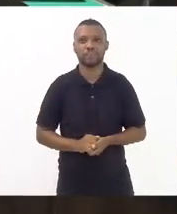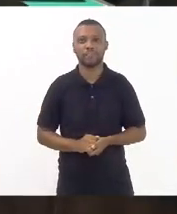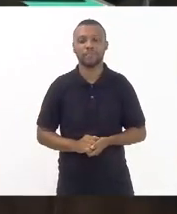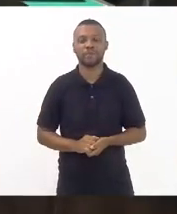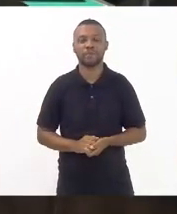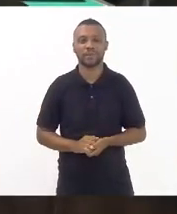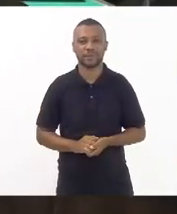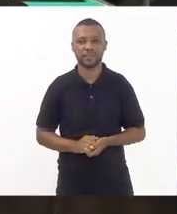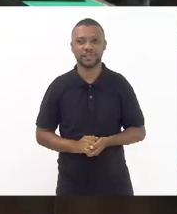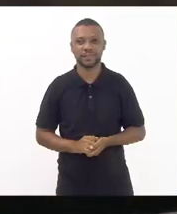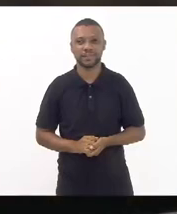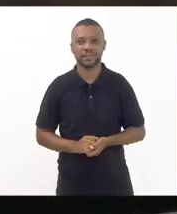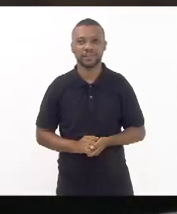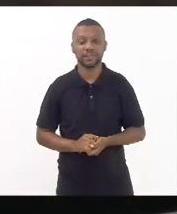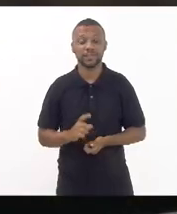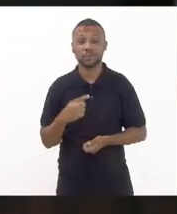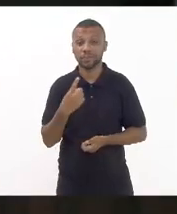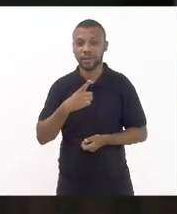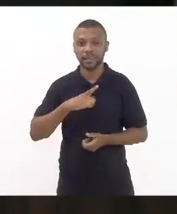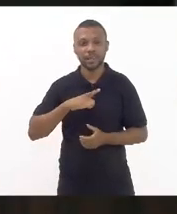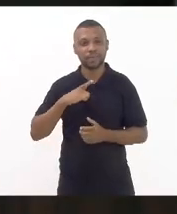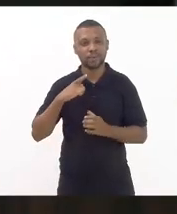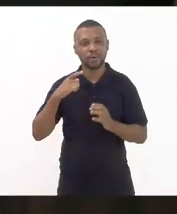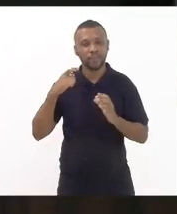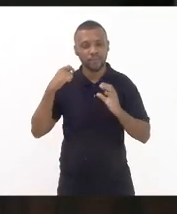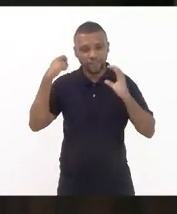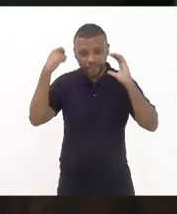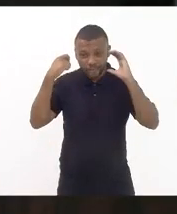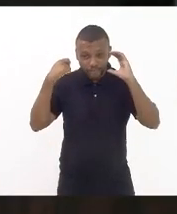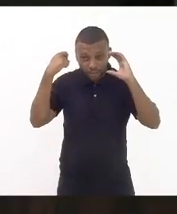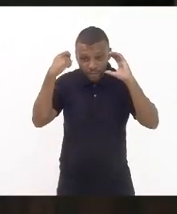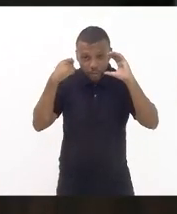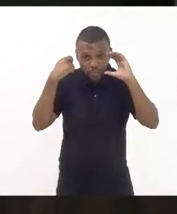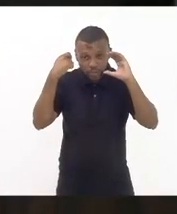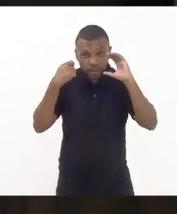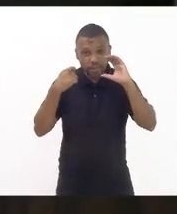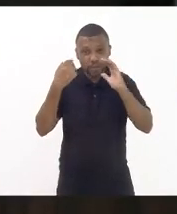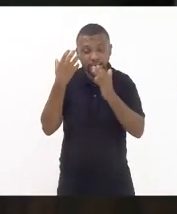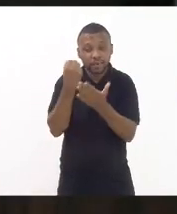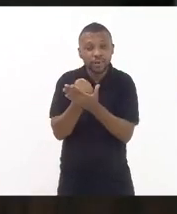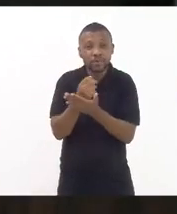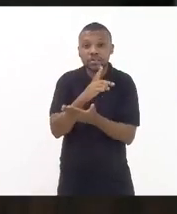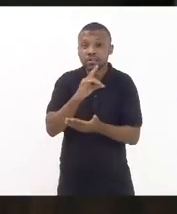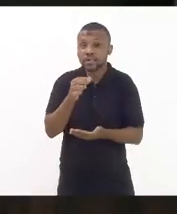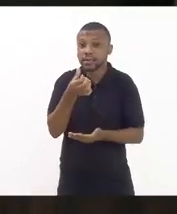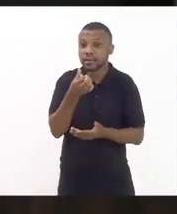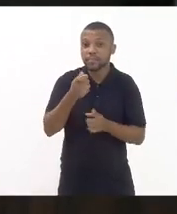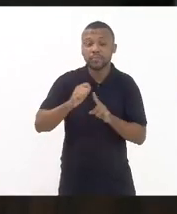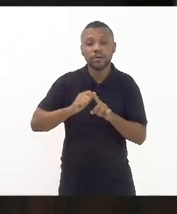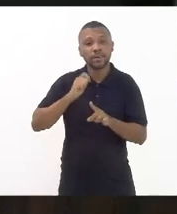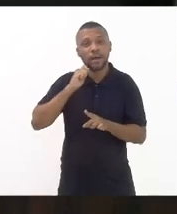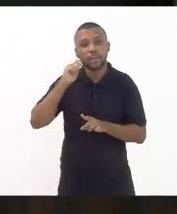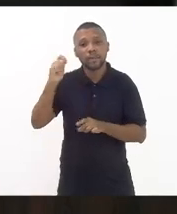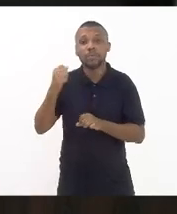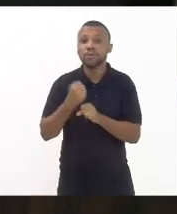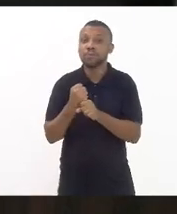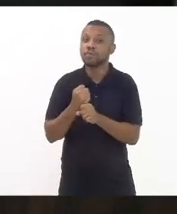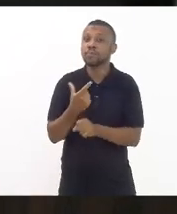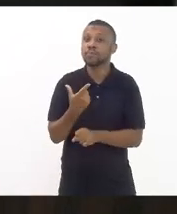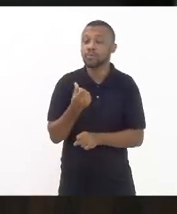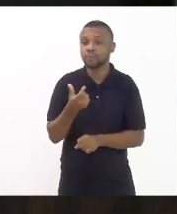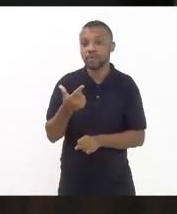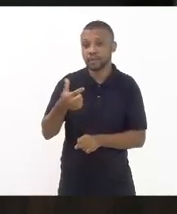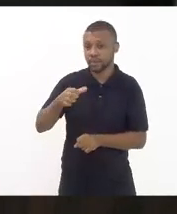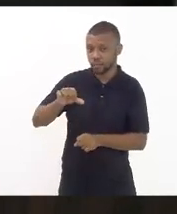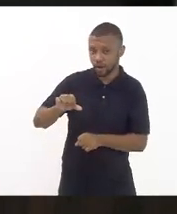aqui pra gente. Nós temos um filme gravado em 6 de abril de